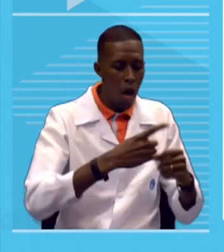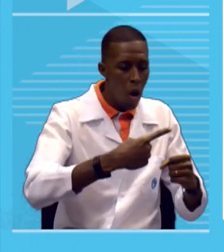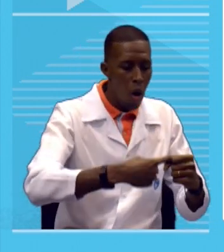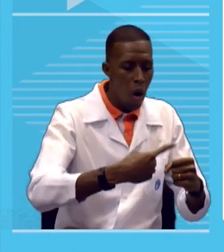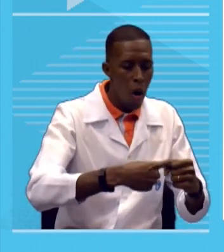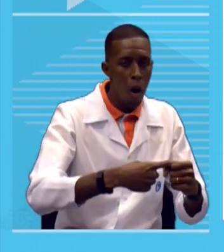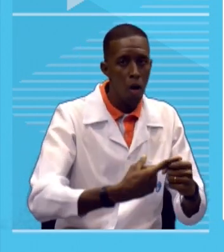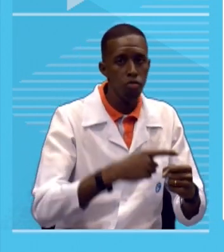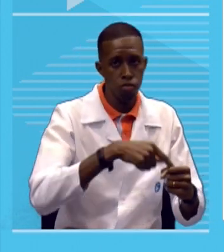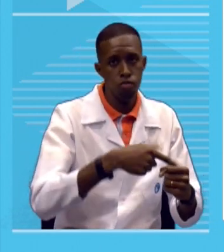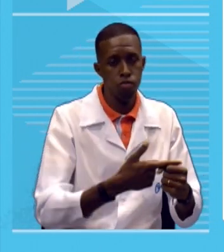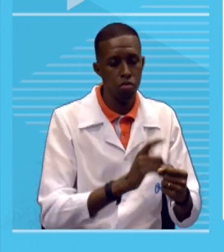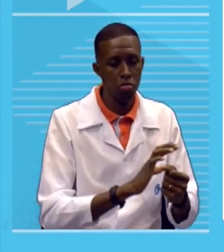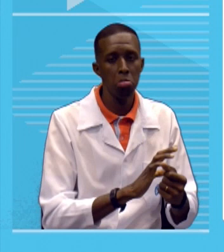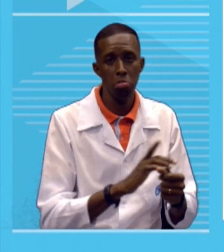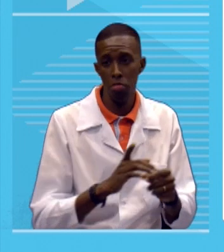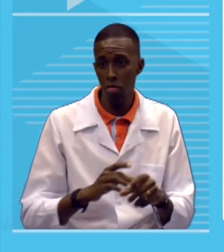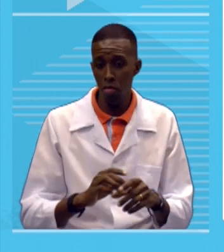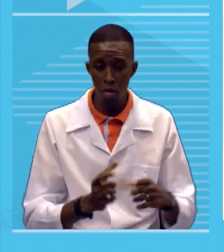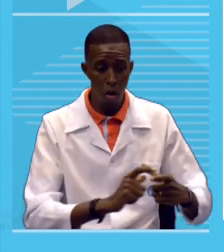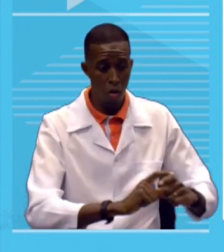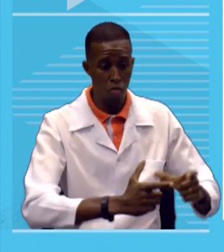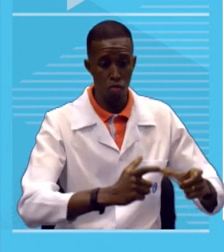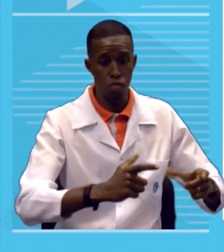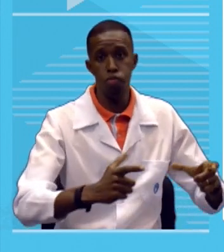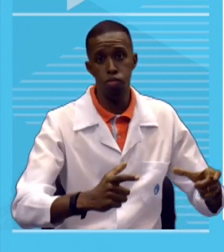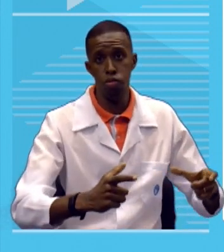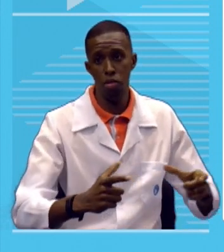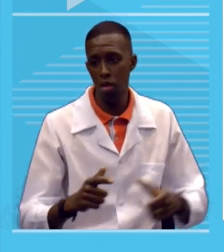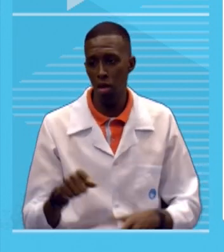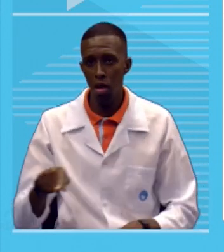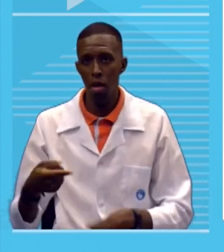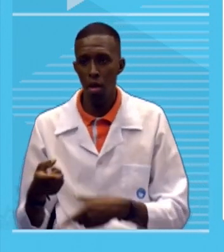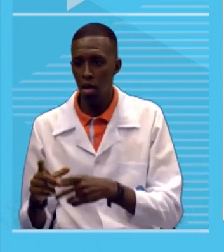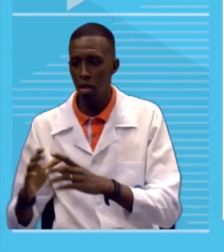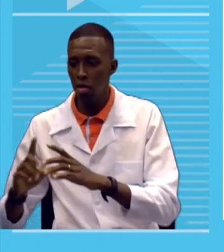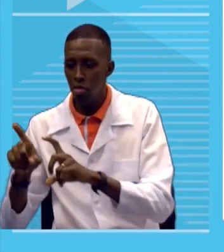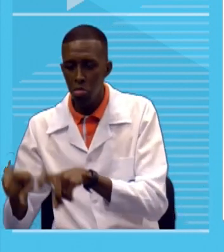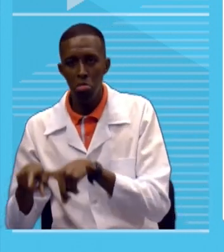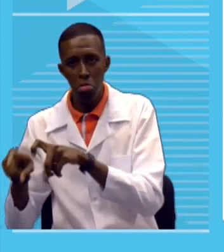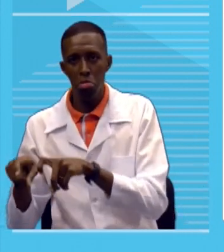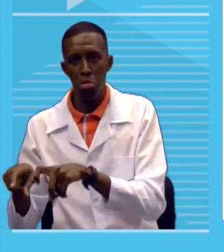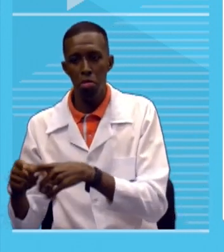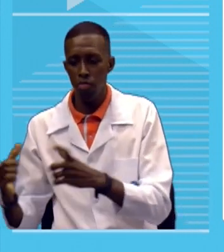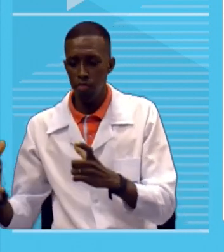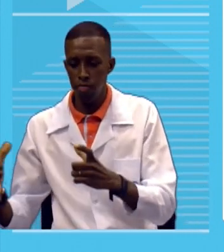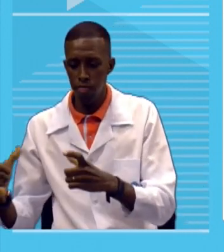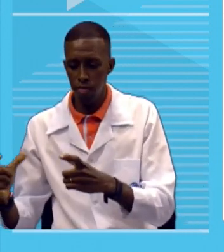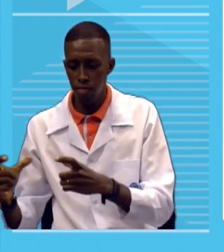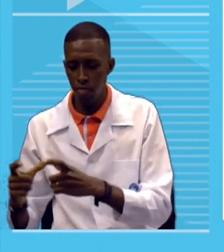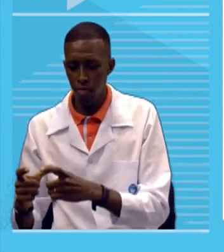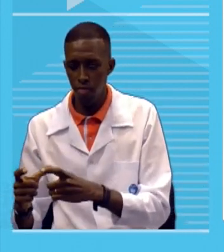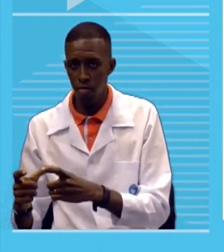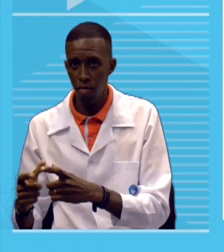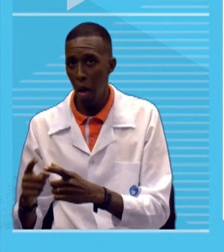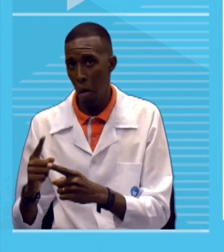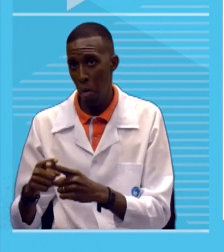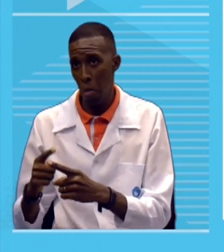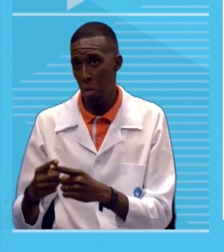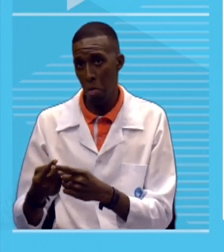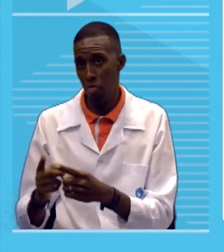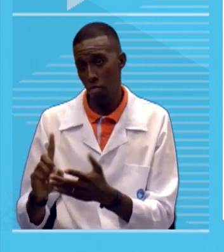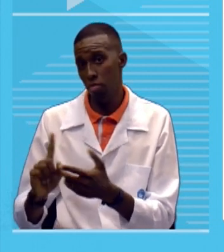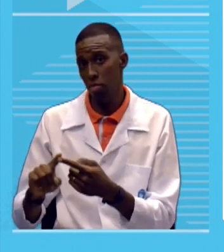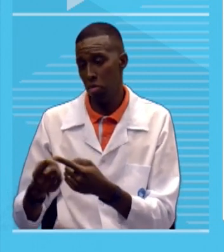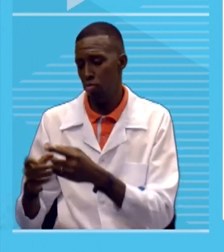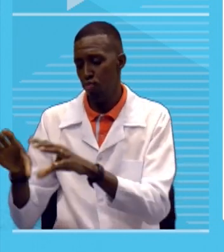até a década de 70 do século XX ainda era predominantemente rural, né? E agora a tendência é que o Brasil ele se